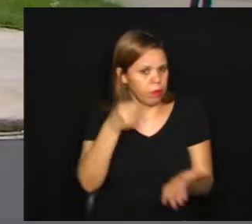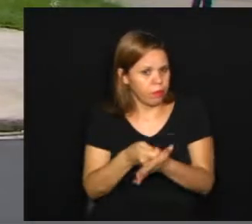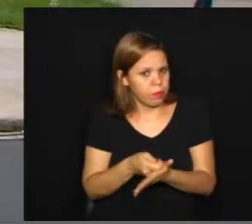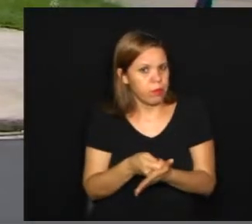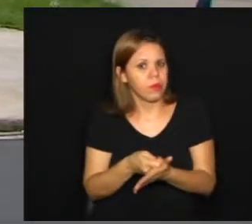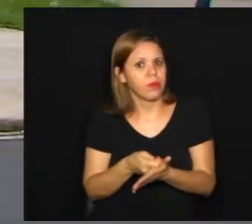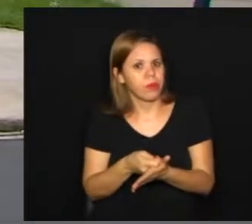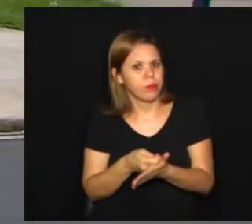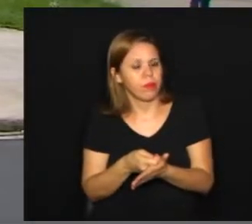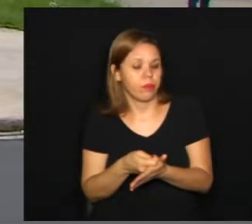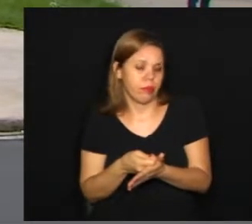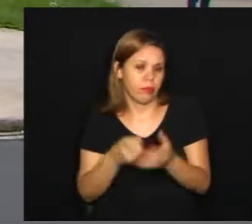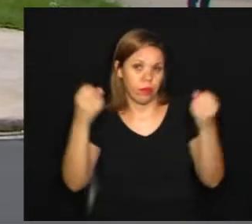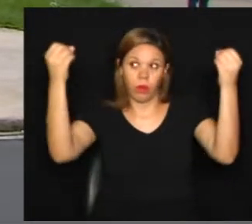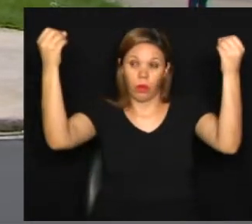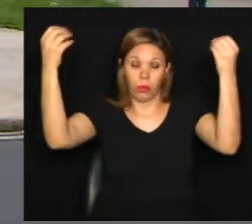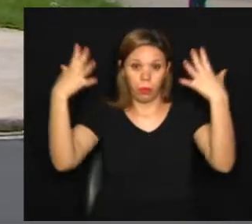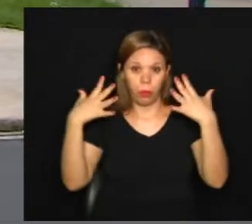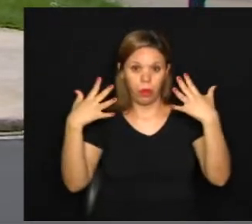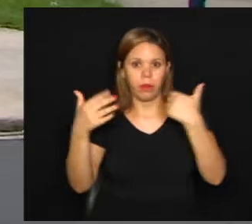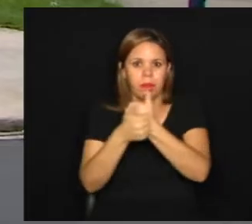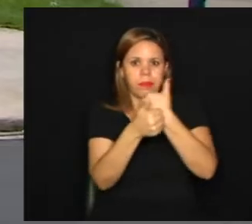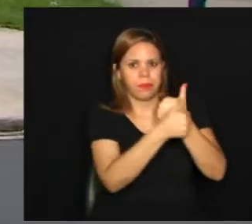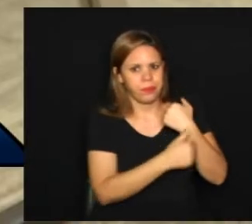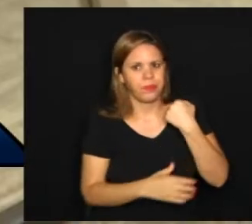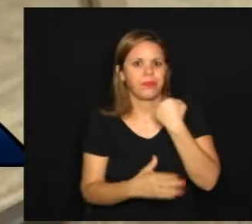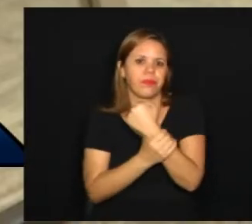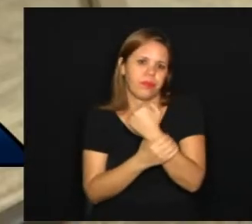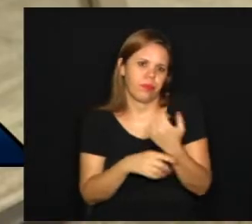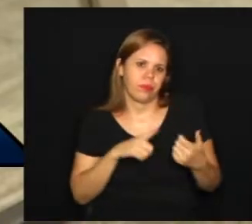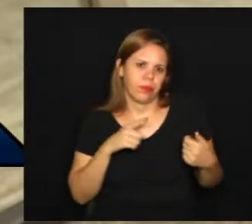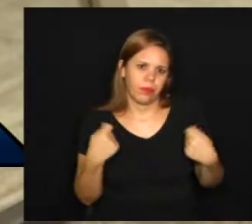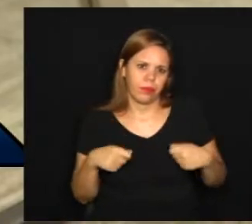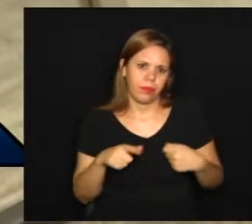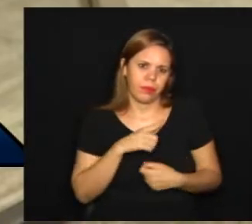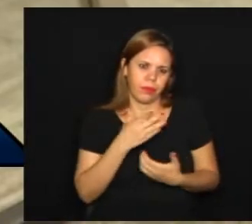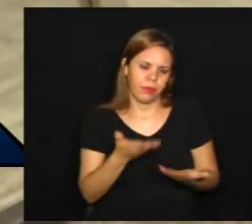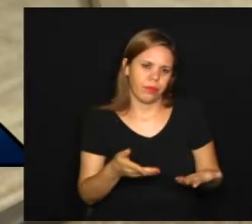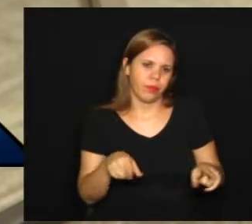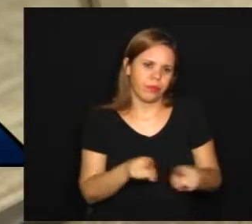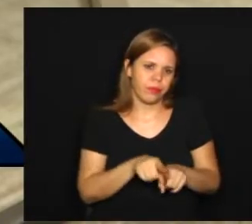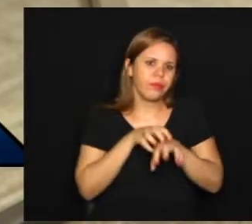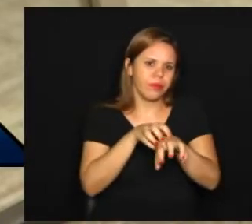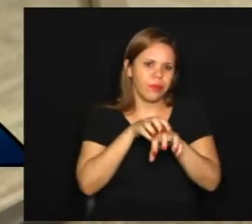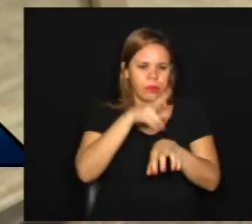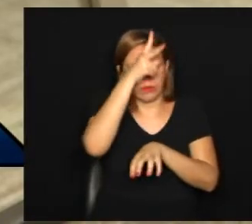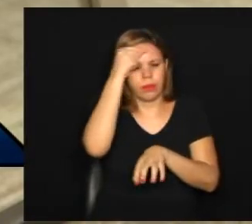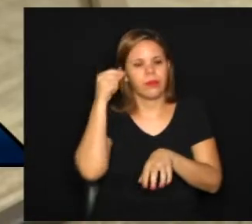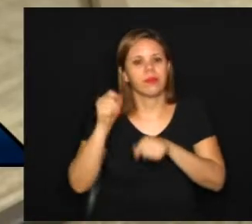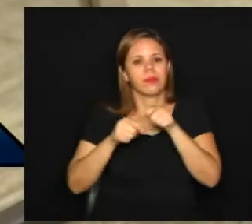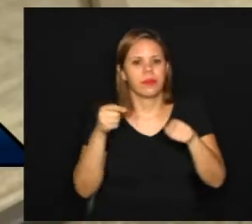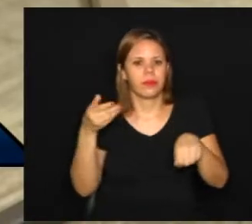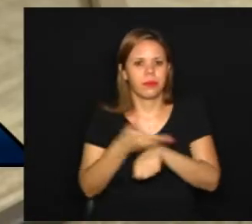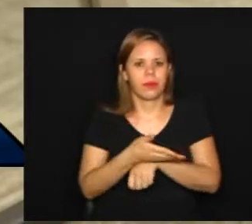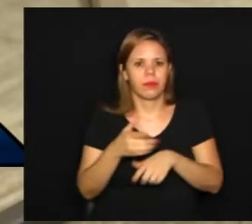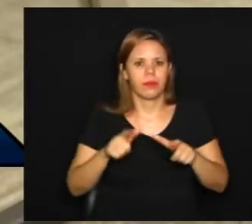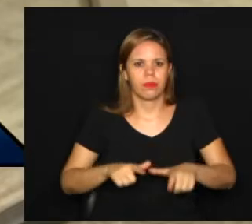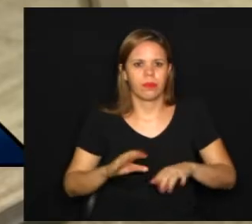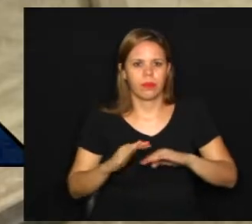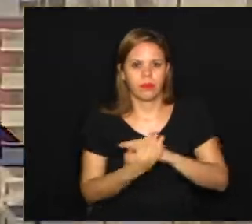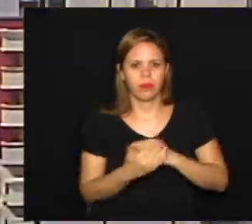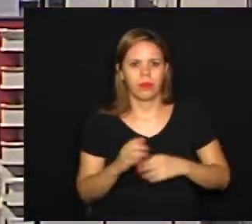garantir as mínimas, né, de iluminação no entorno, de segurança e também de transporte público para quem precisa acessar a região do